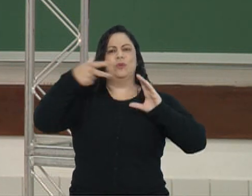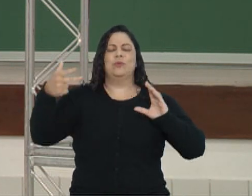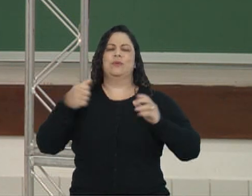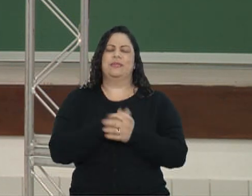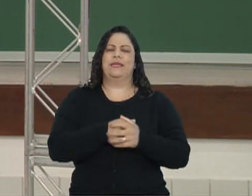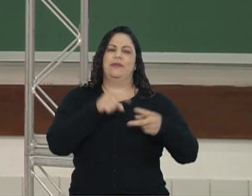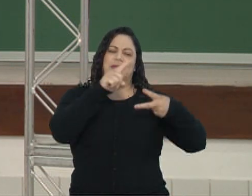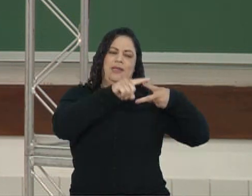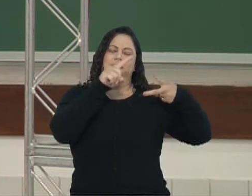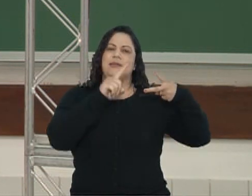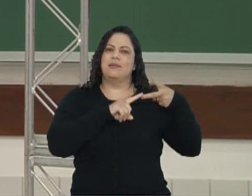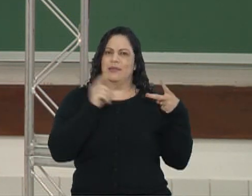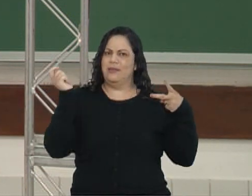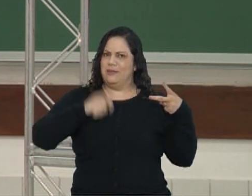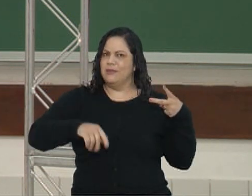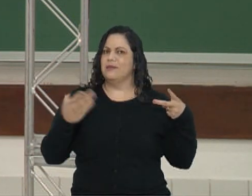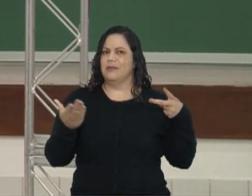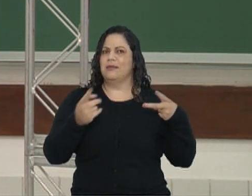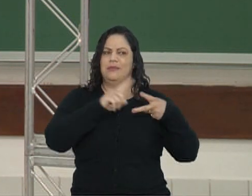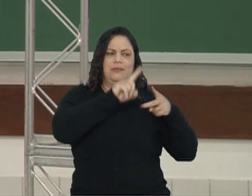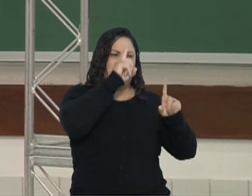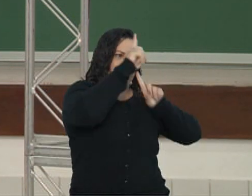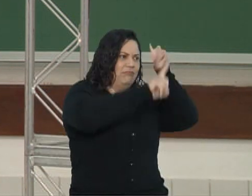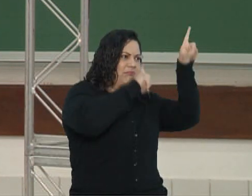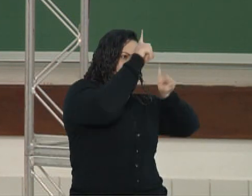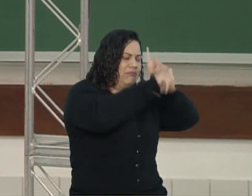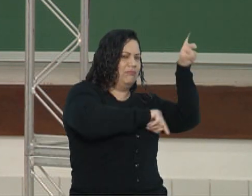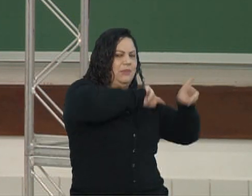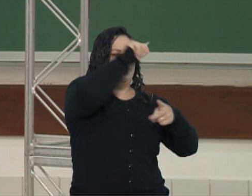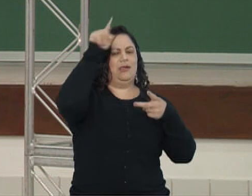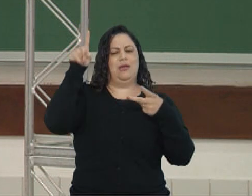Né? Um muito baseado numa imposição,